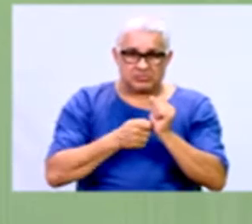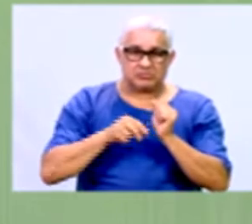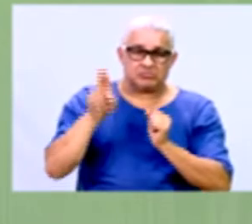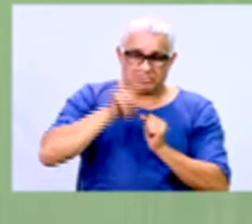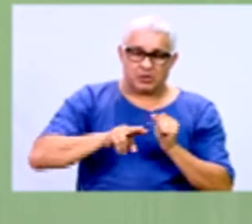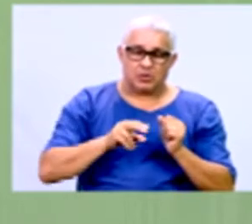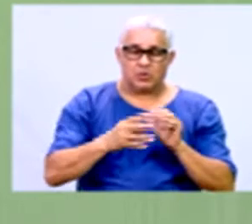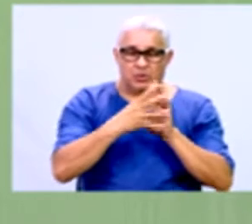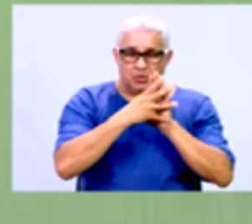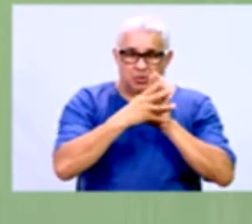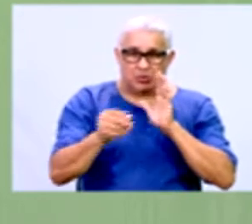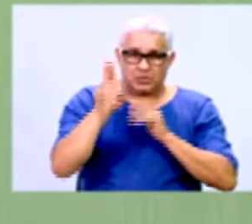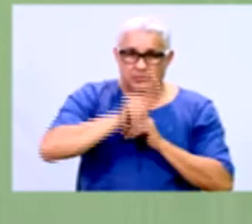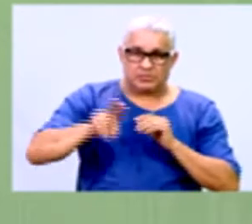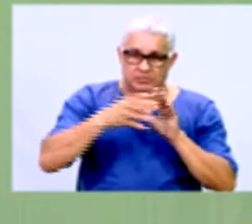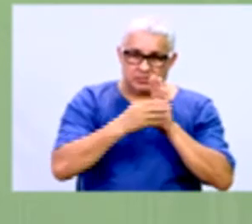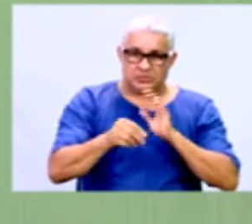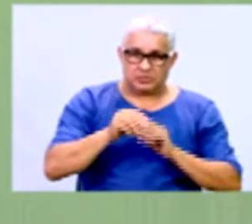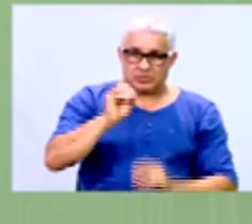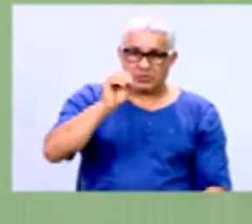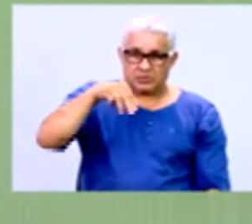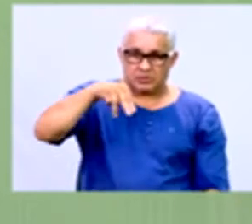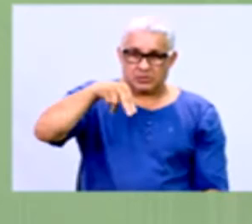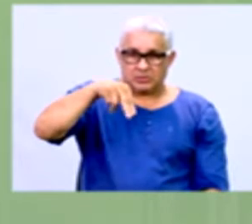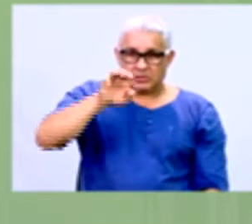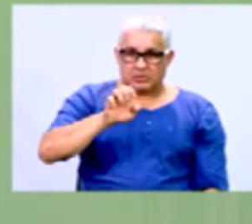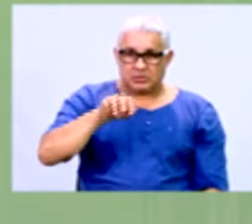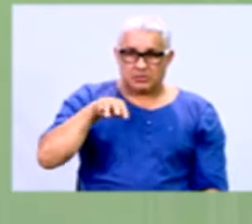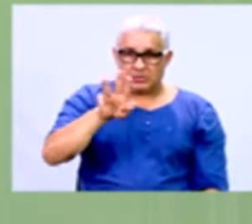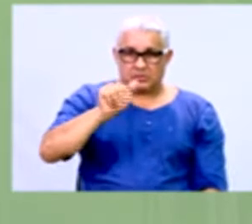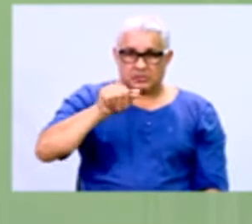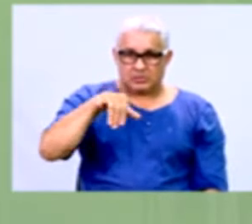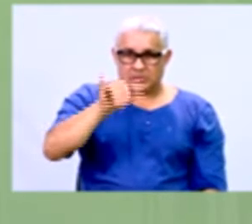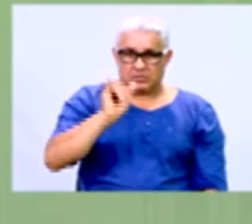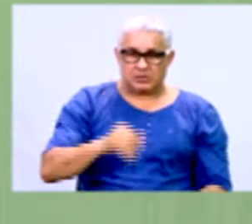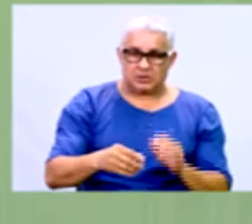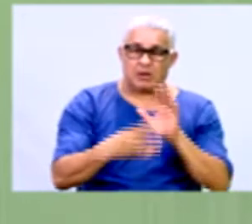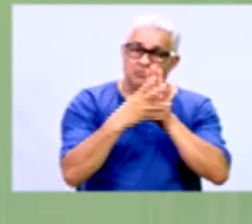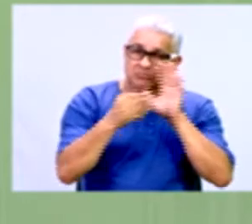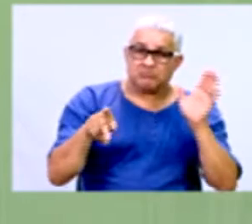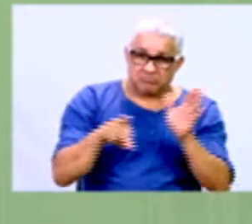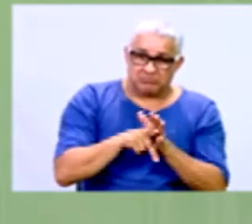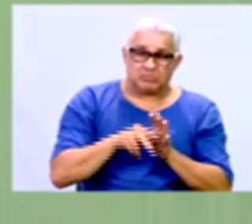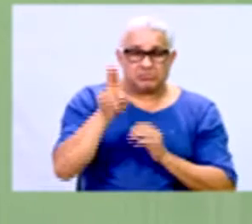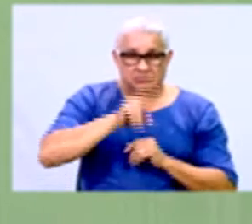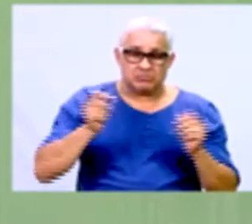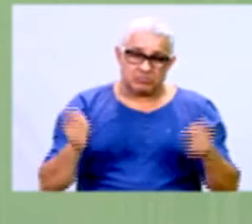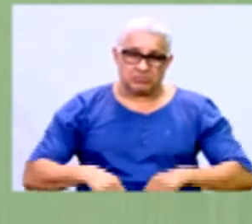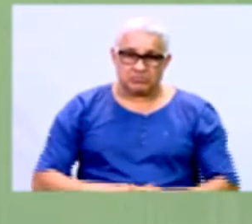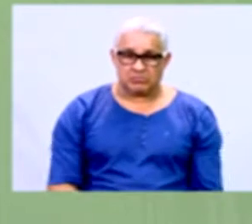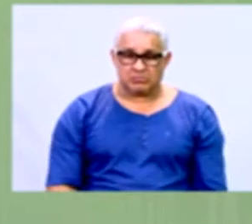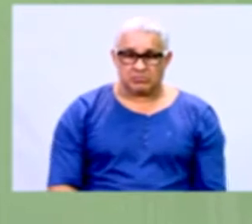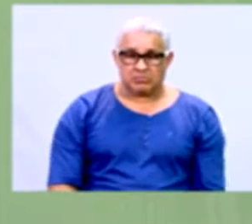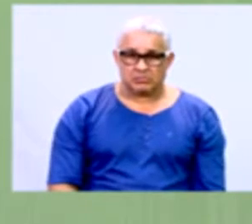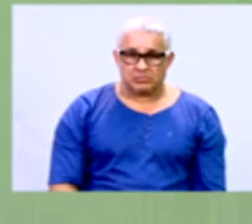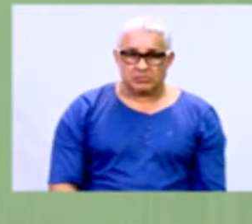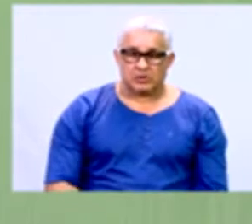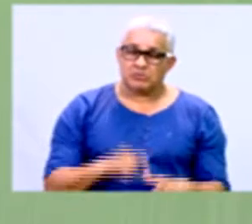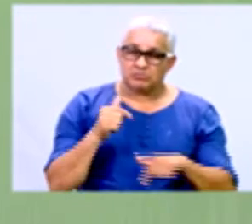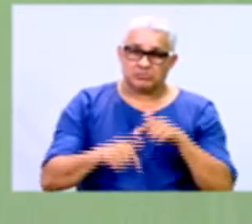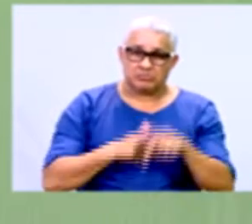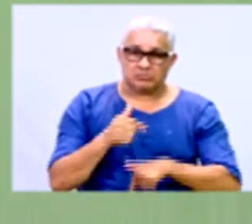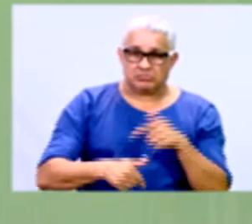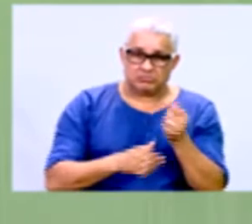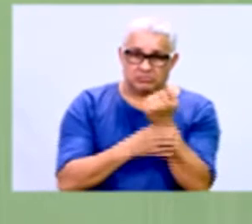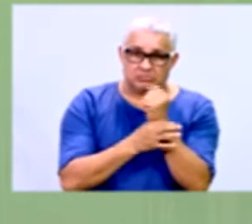aí para fazer criptografia dos dados, né? Então, esse é um formato de se utilizar aí quando for trabalhar com